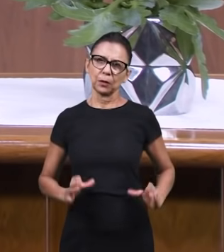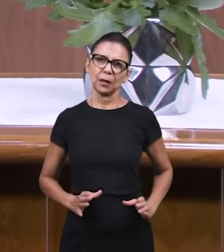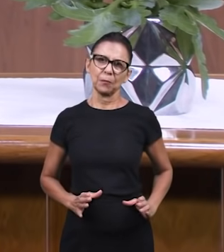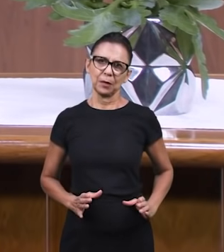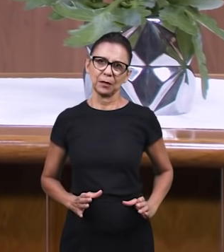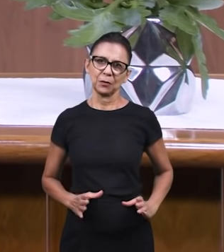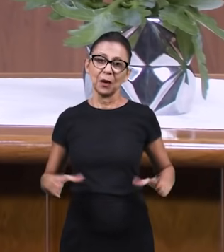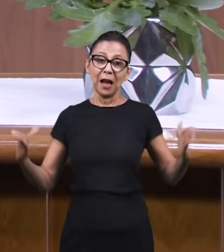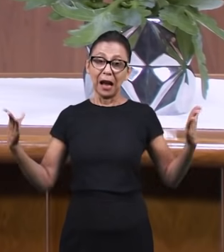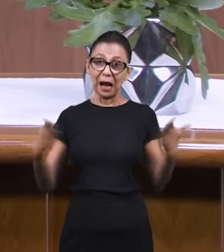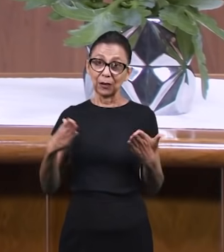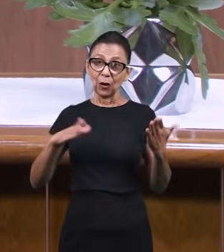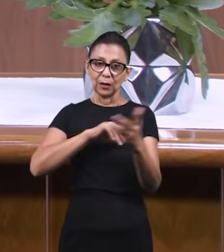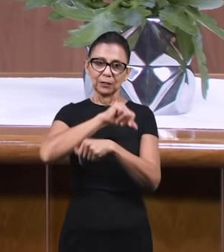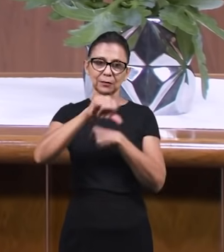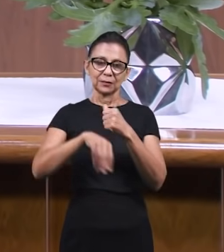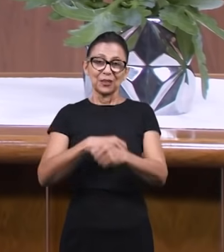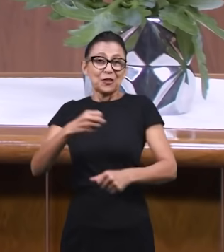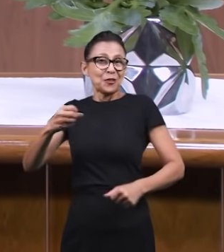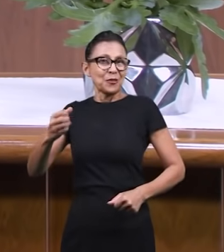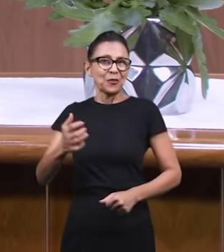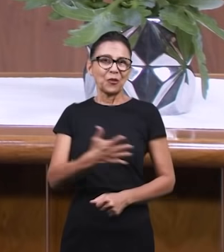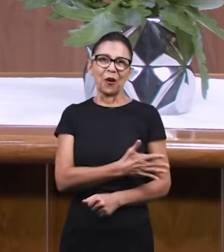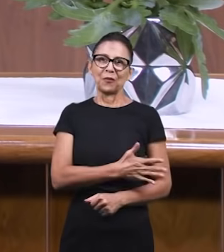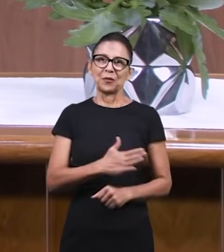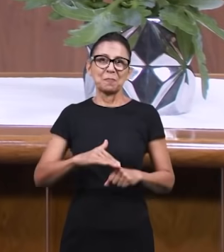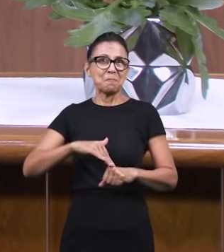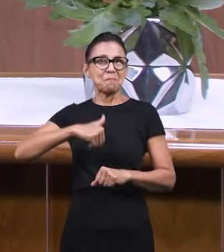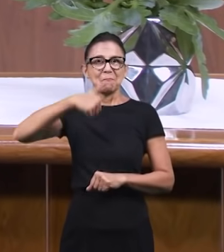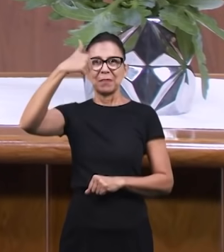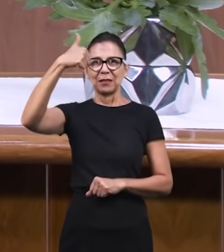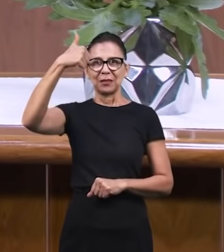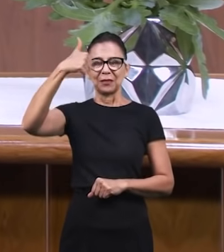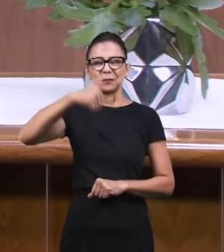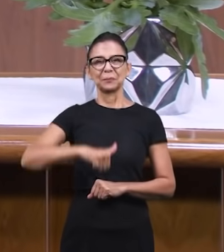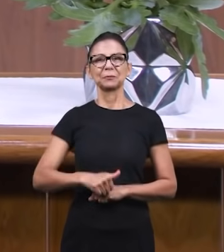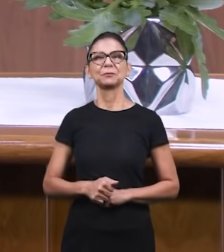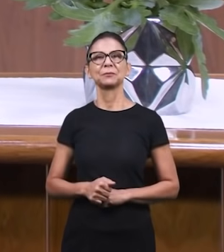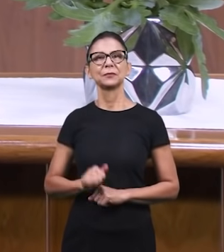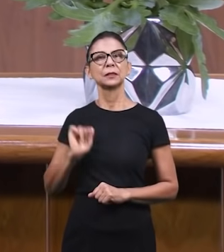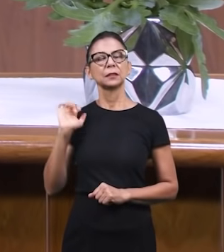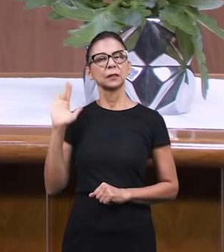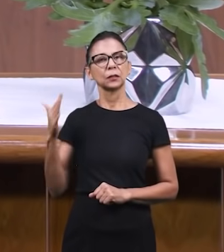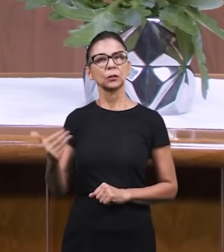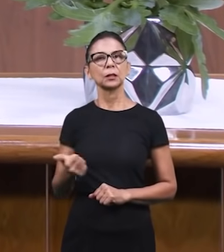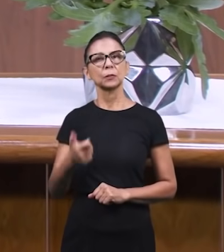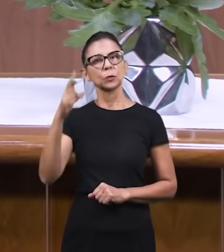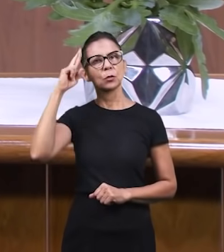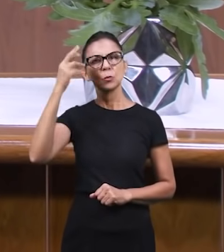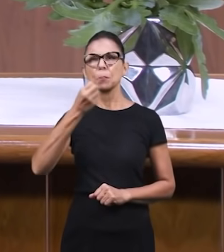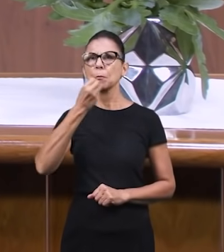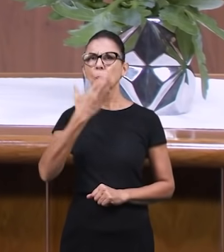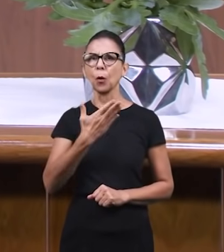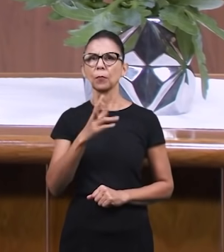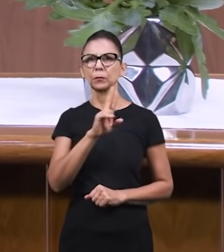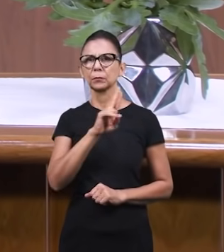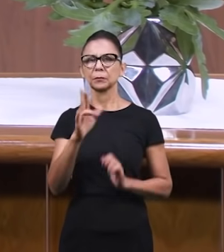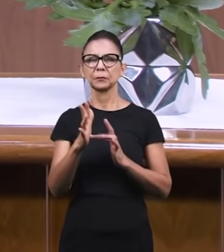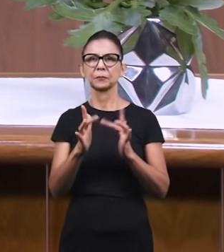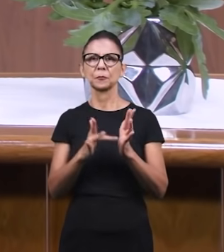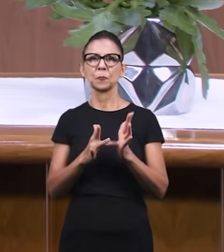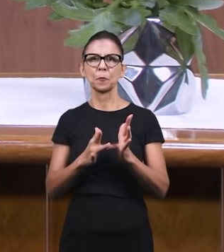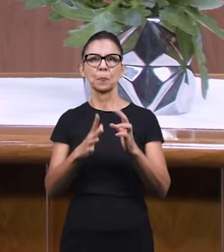novas criaturas. Te adoramos por isso, te bendizemos, porque o Senhor é bom para conosco, em nome de Jesus.